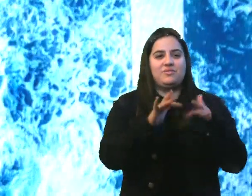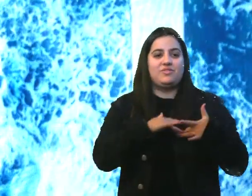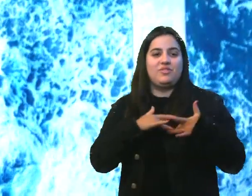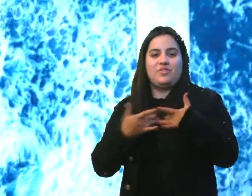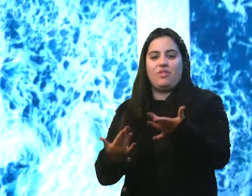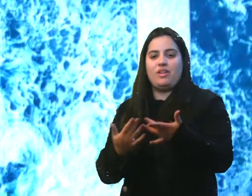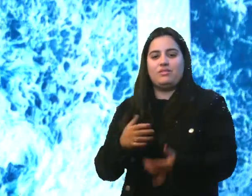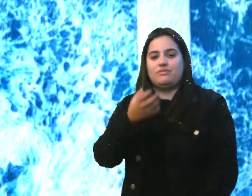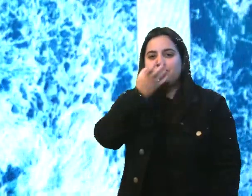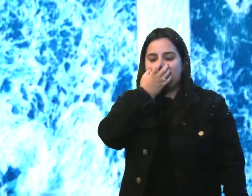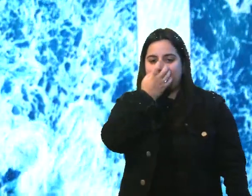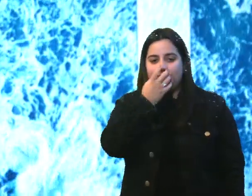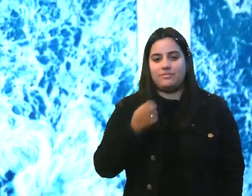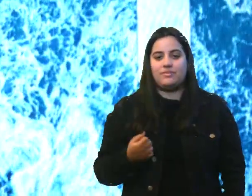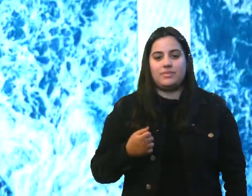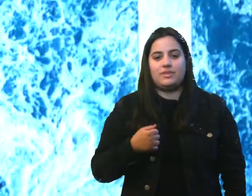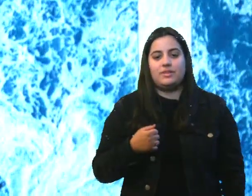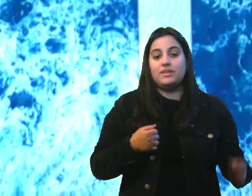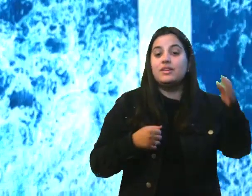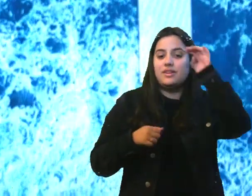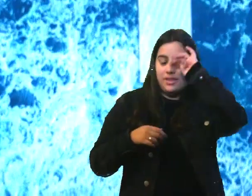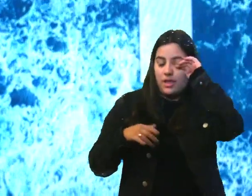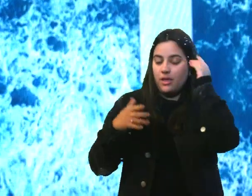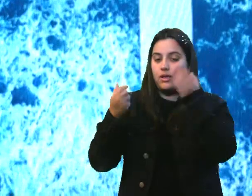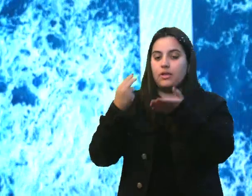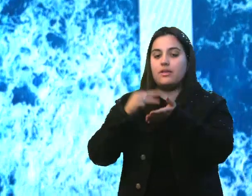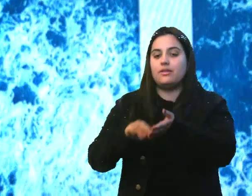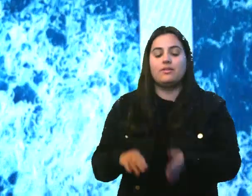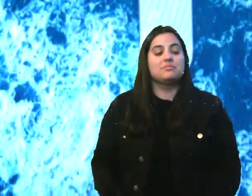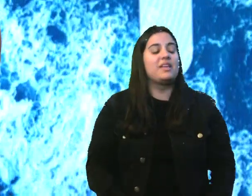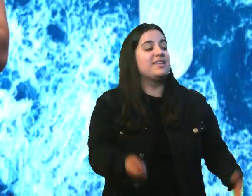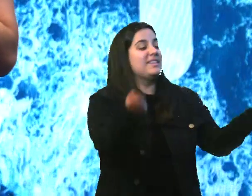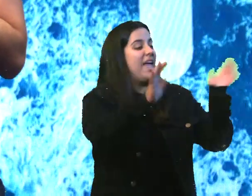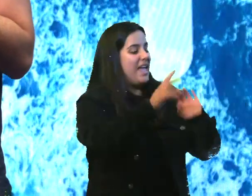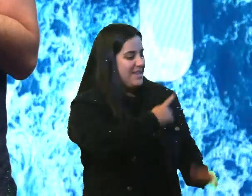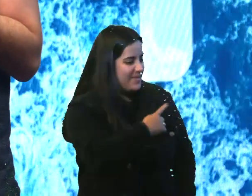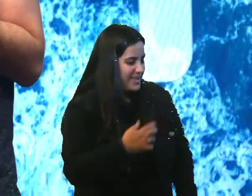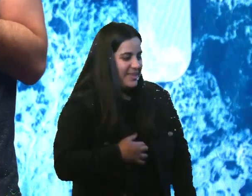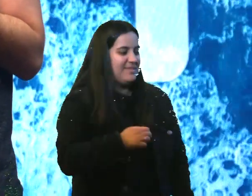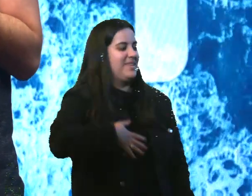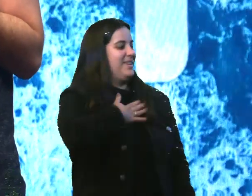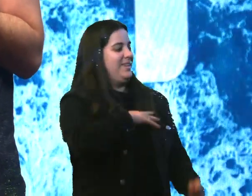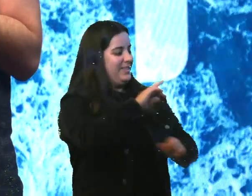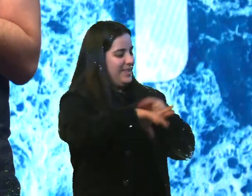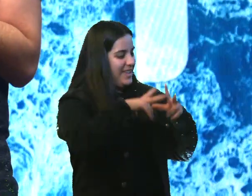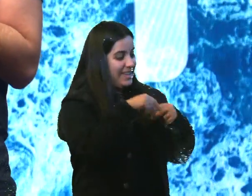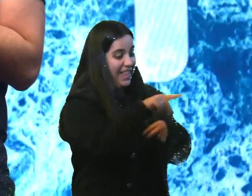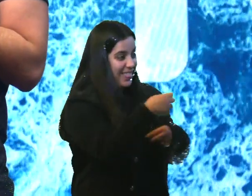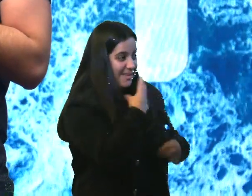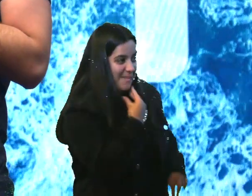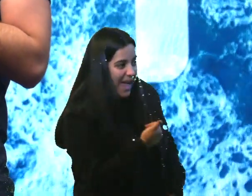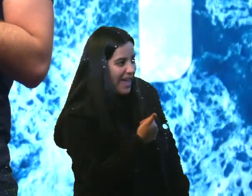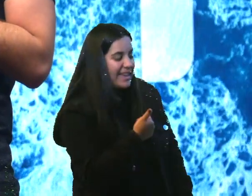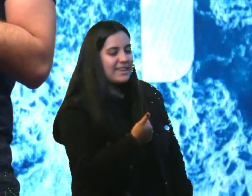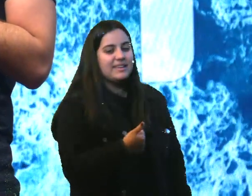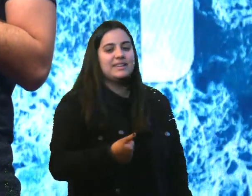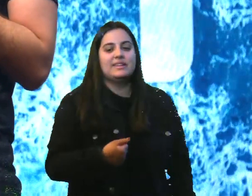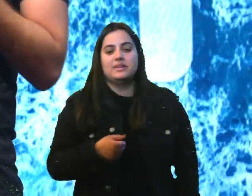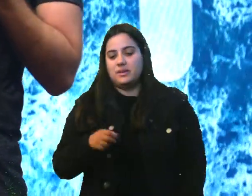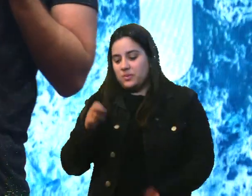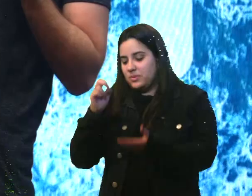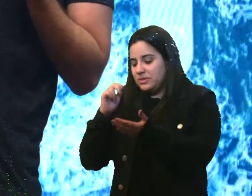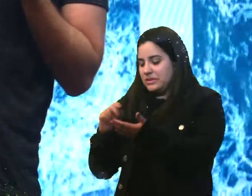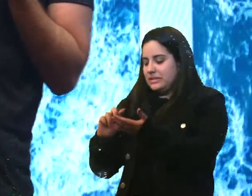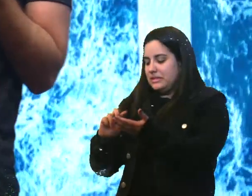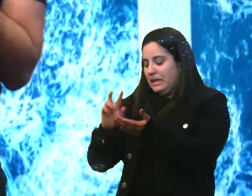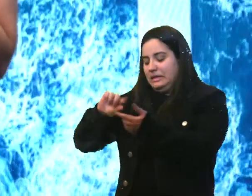Kiara. E aí eles mandam assim, e aí pastor, gostou do presente? Como é que ela tá? Eu olhei e falei, depois